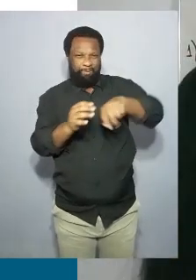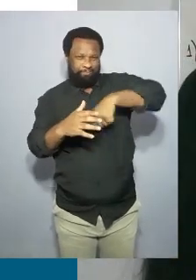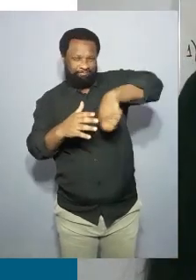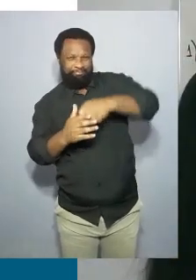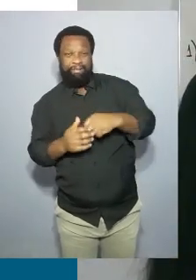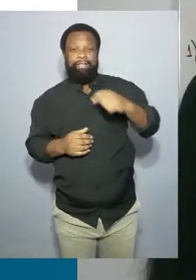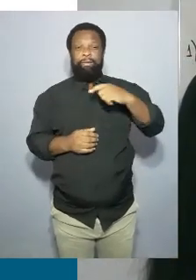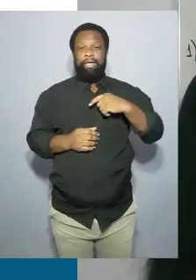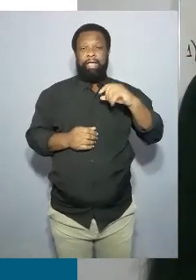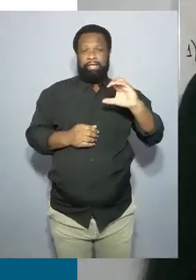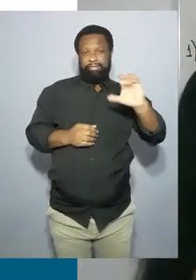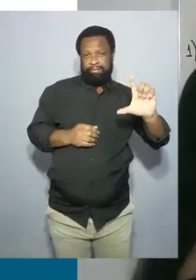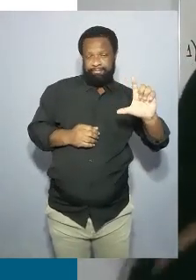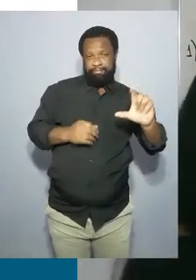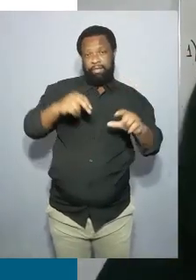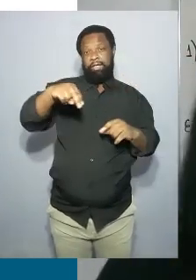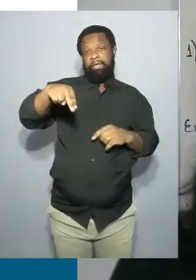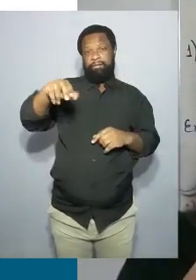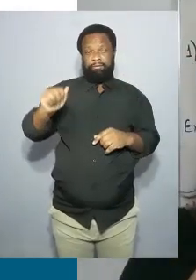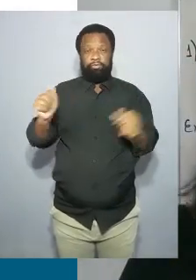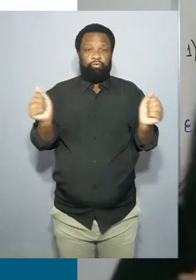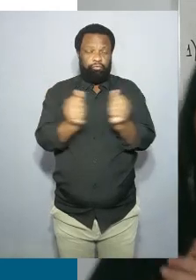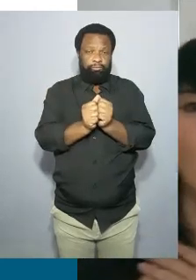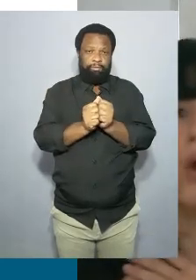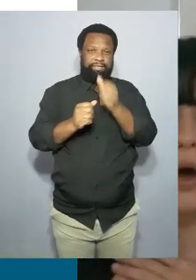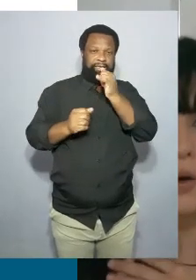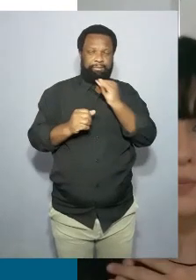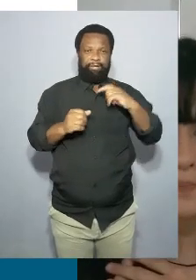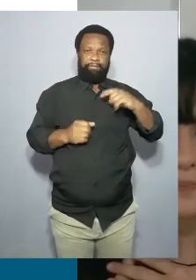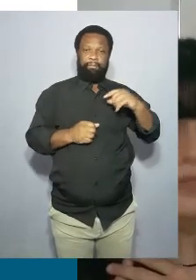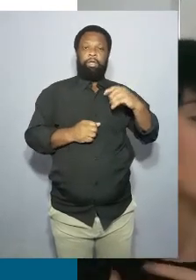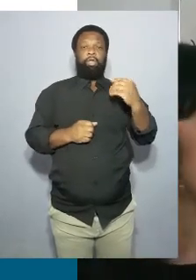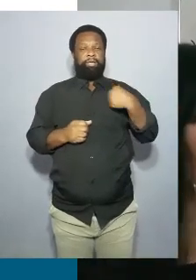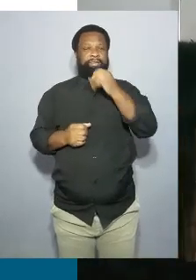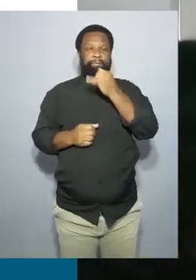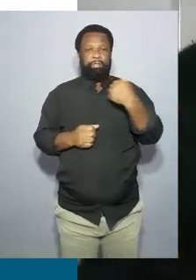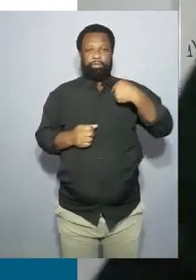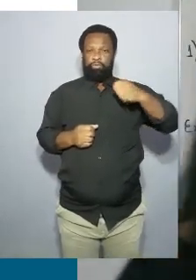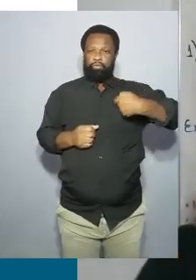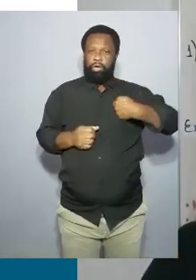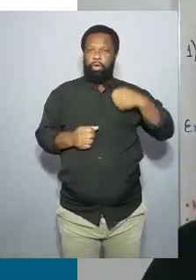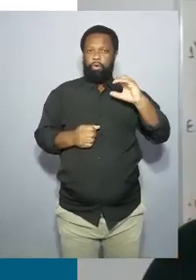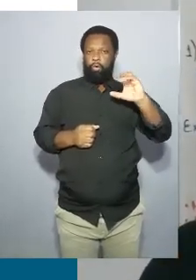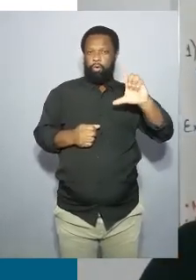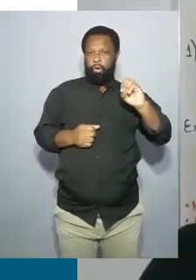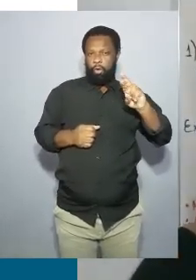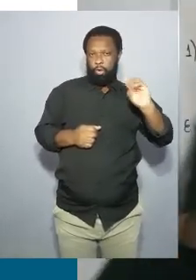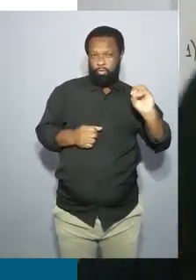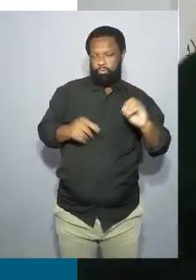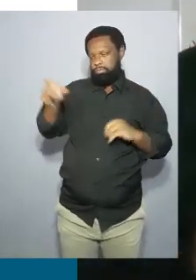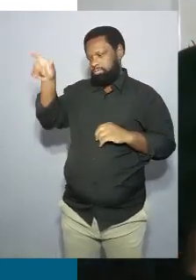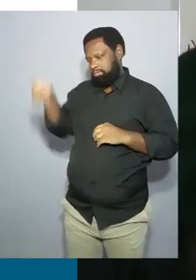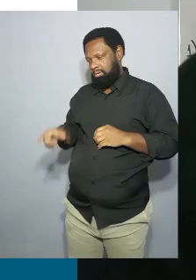Nós temos o cloro e o sódio. Então, vamos imaginar aqui que eu sou o cloro e esse daqui é o sódio